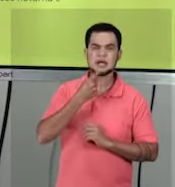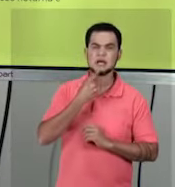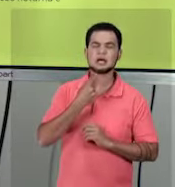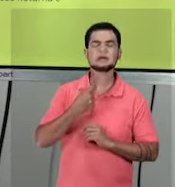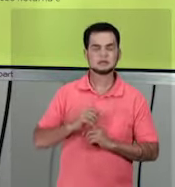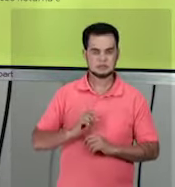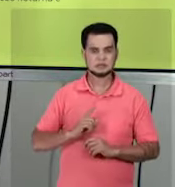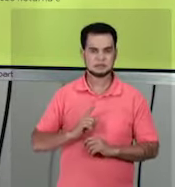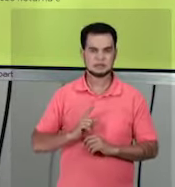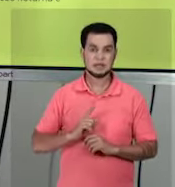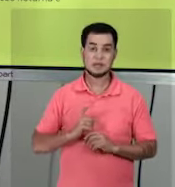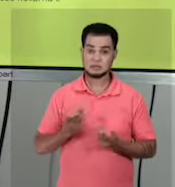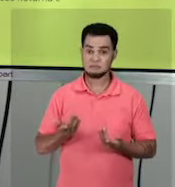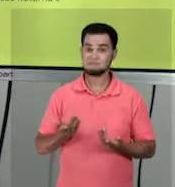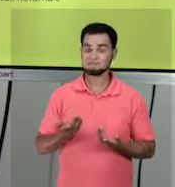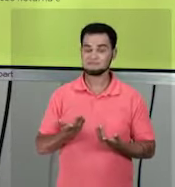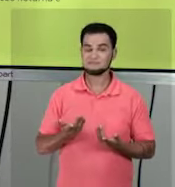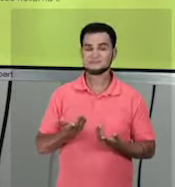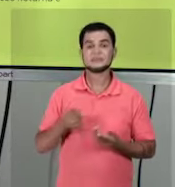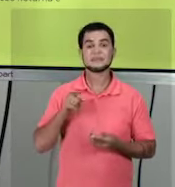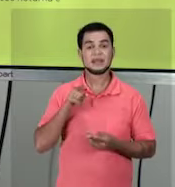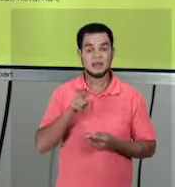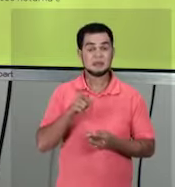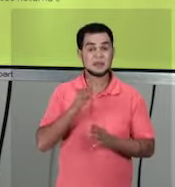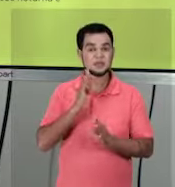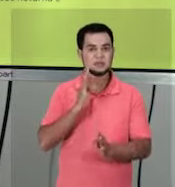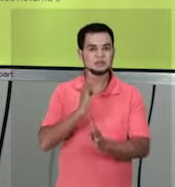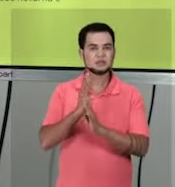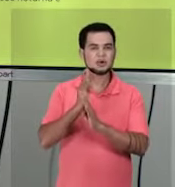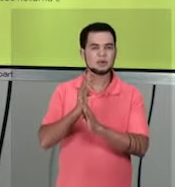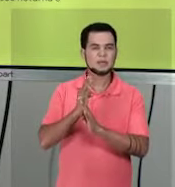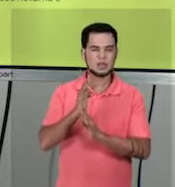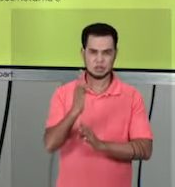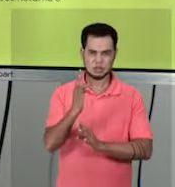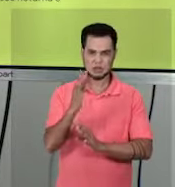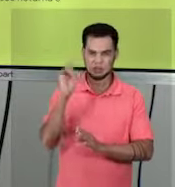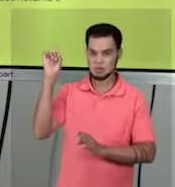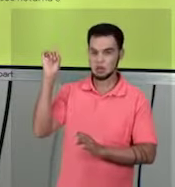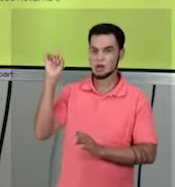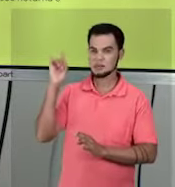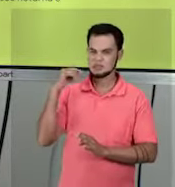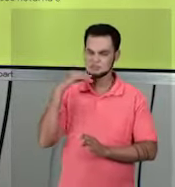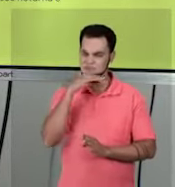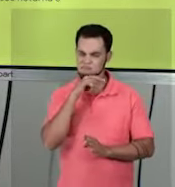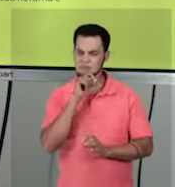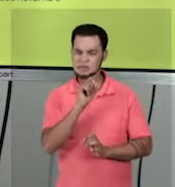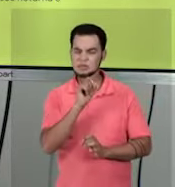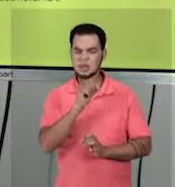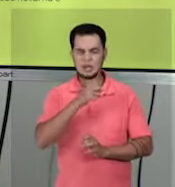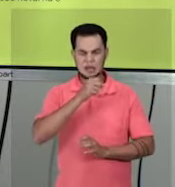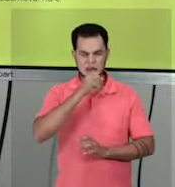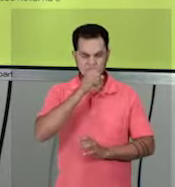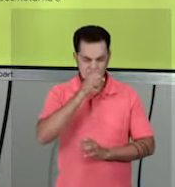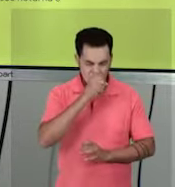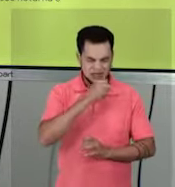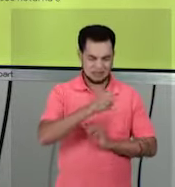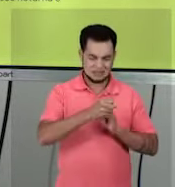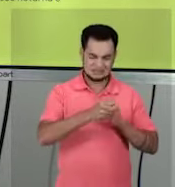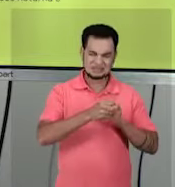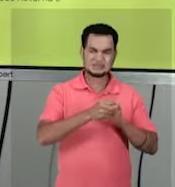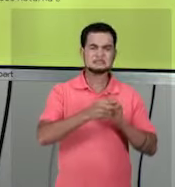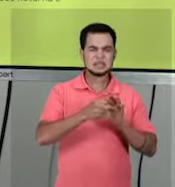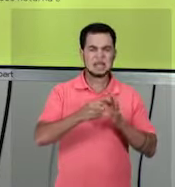identificar a tuberculose, separar ela de outras doenças respiratórias. A tuberculose, né, a